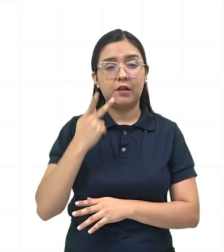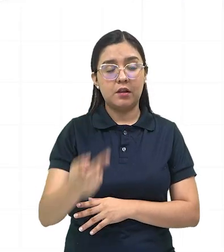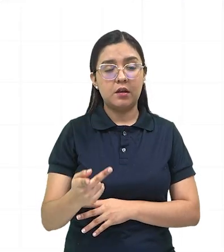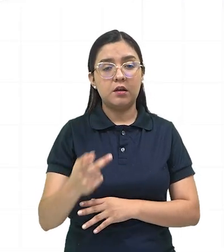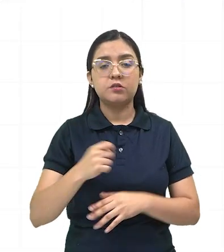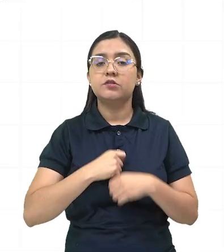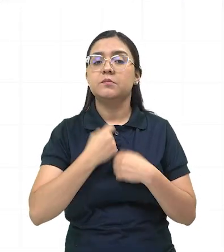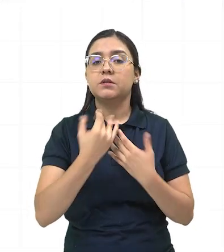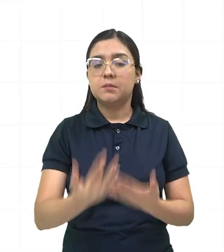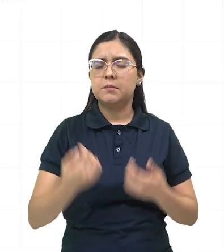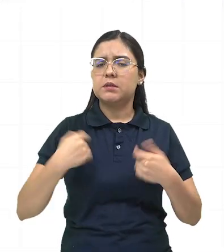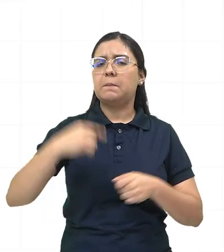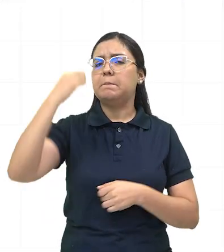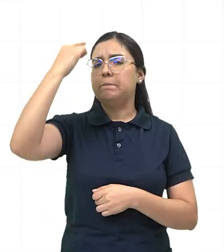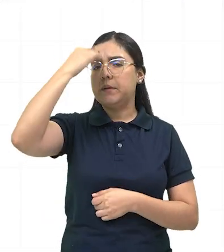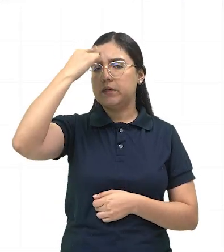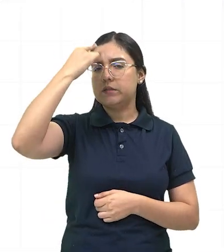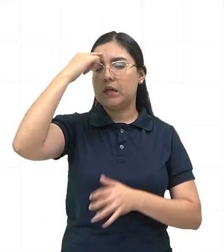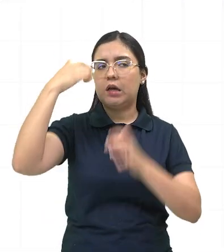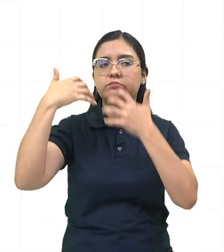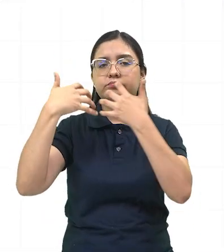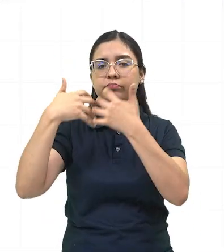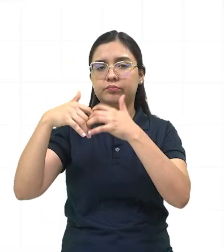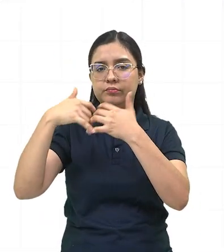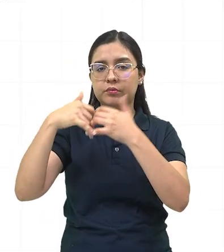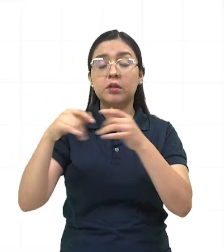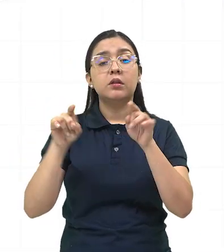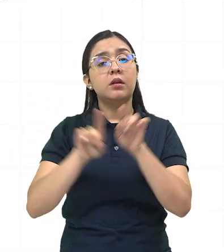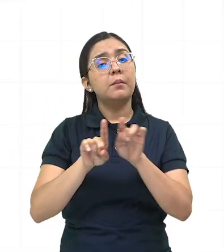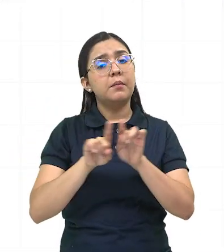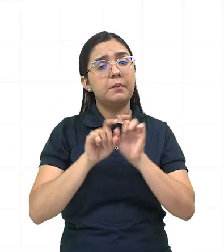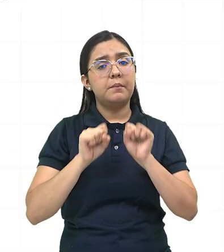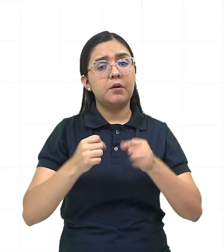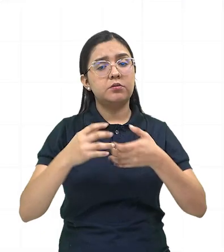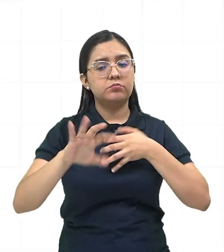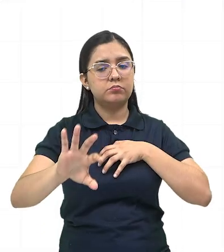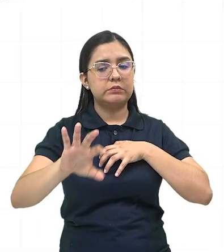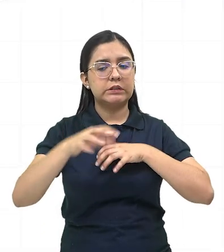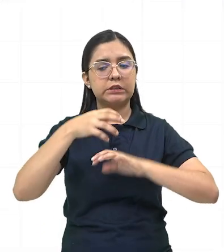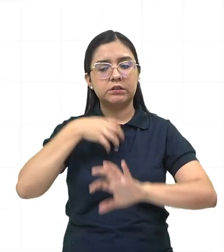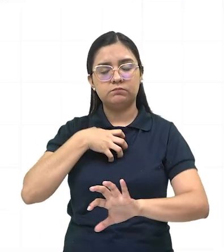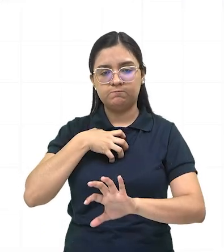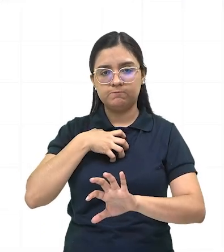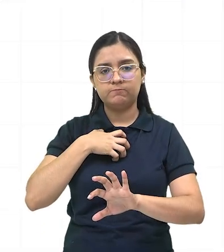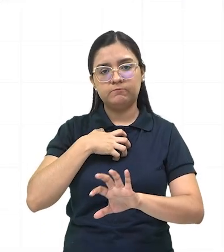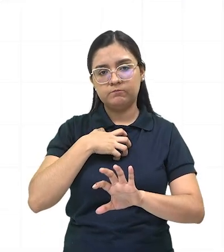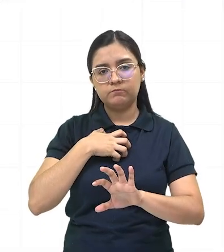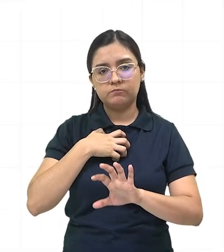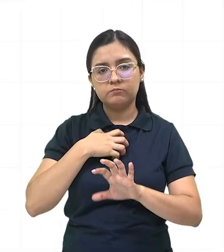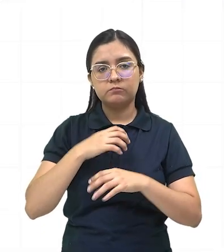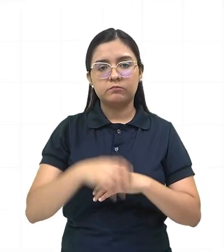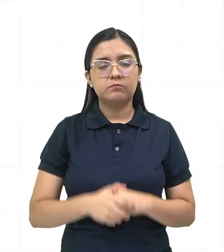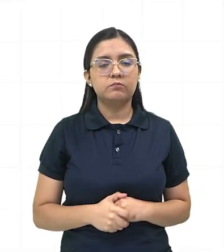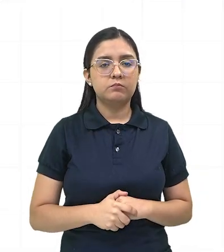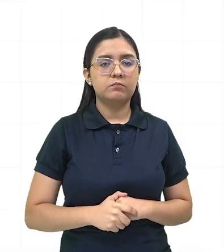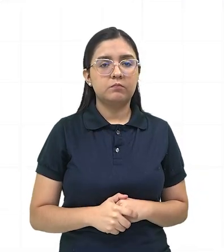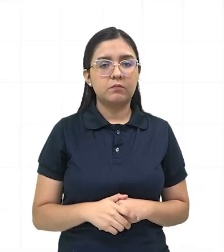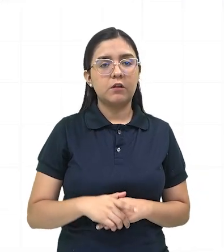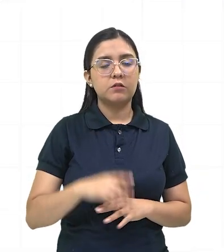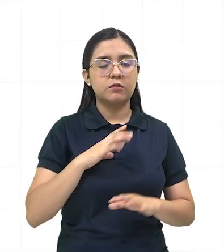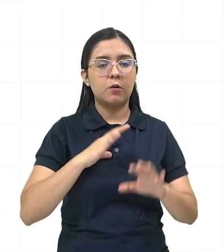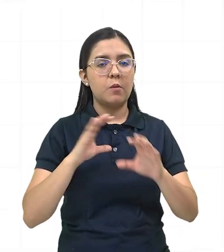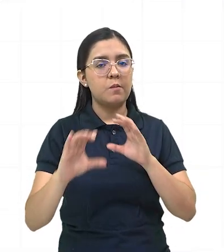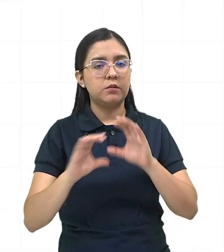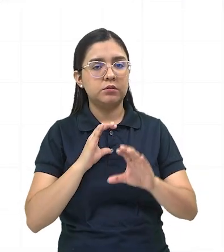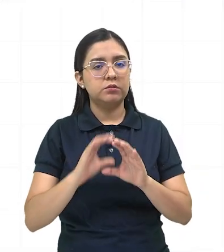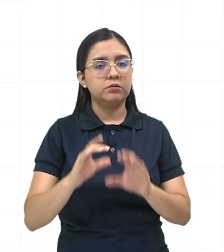antes de se expressar, né? Se possível, nos colocar no lugar de quem vai escutar a nossa expressão, a nossa